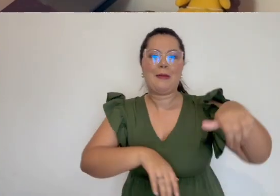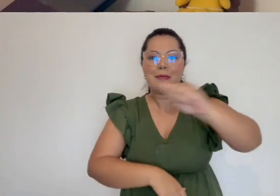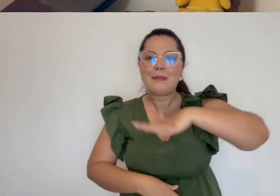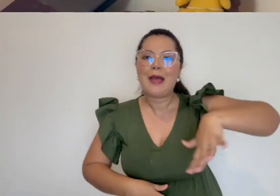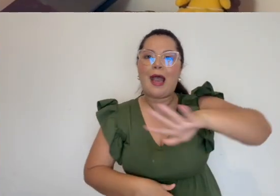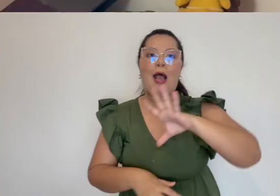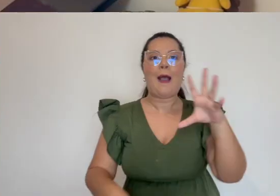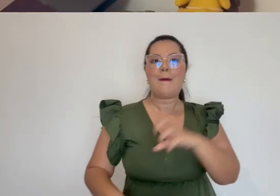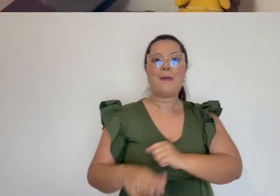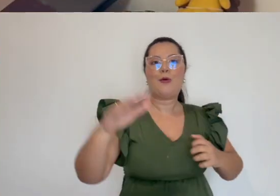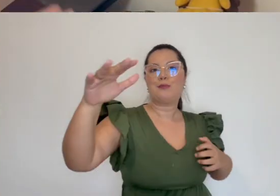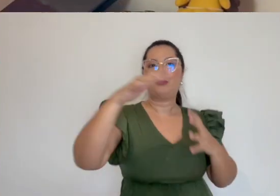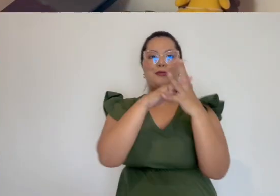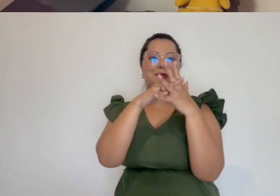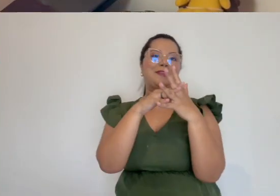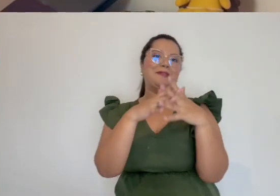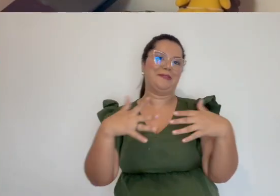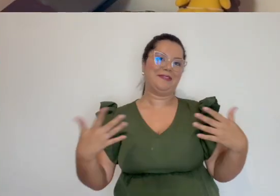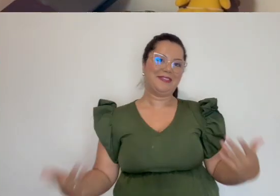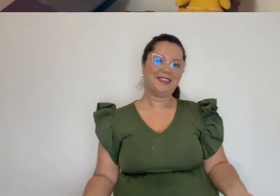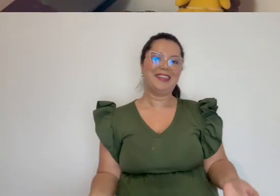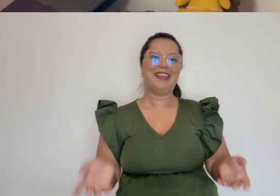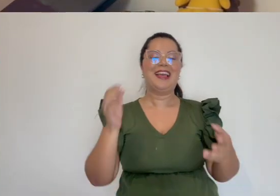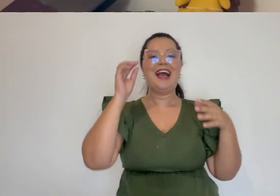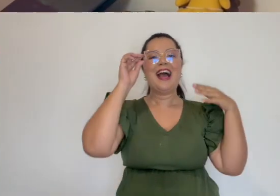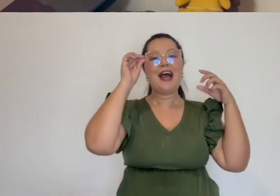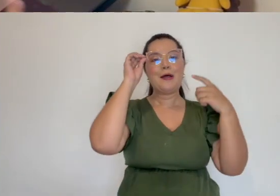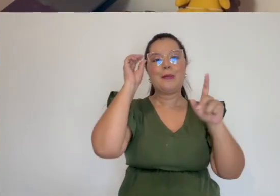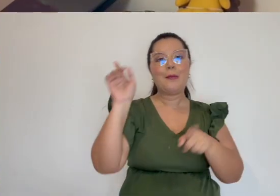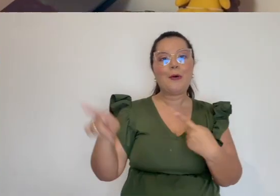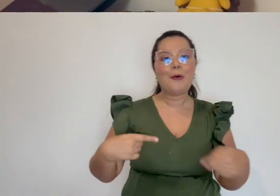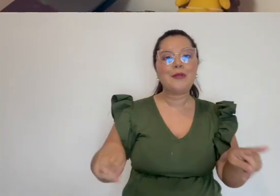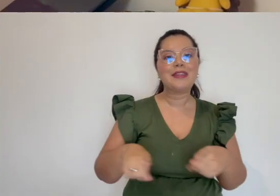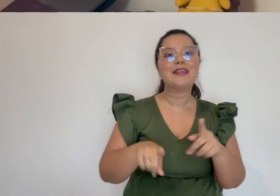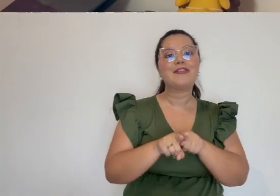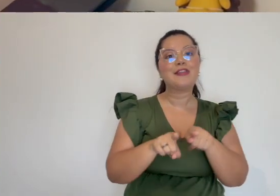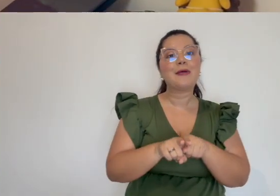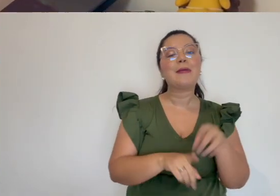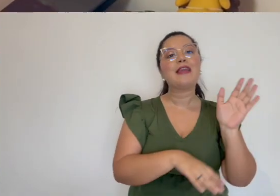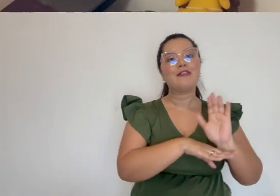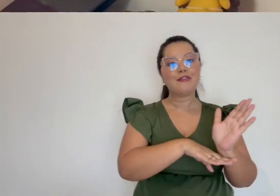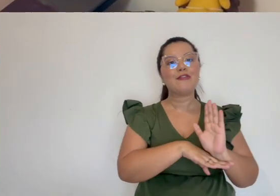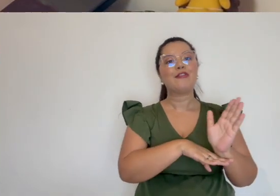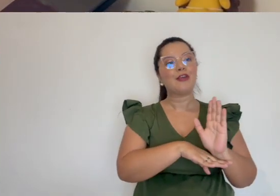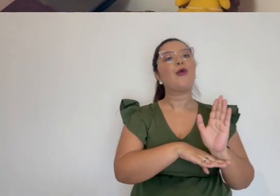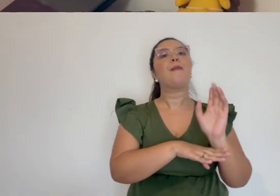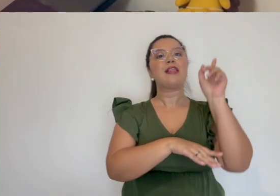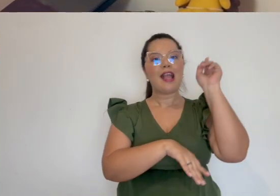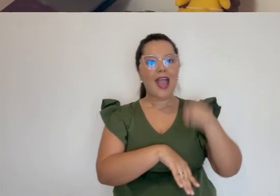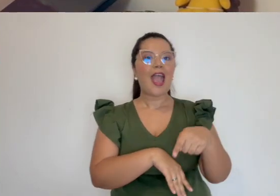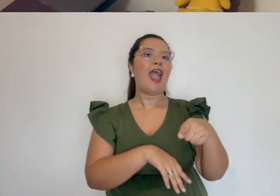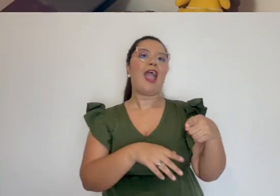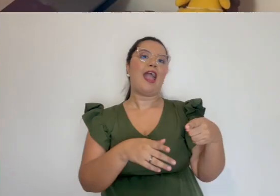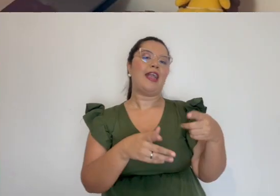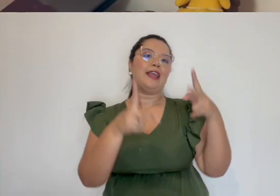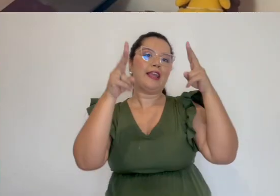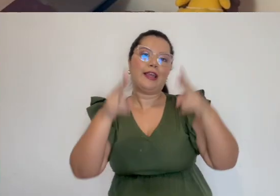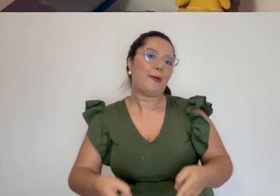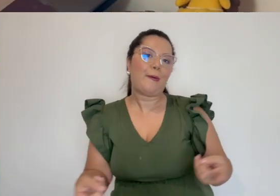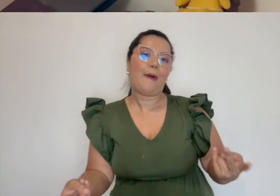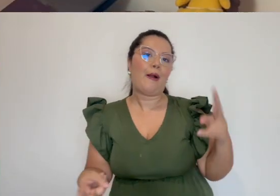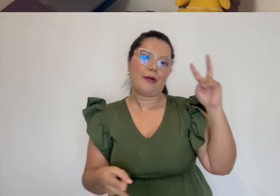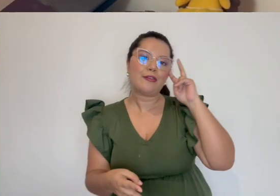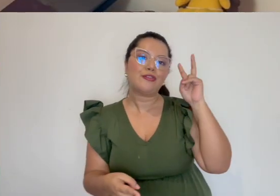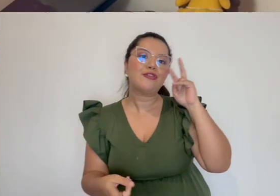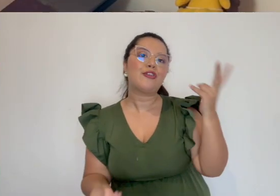e o espaço, porque o amor supera todas as coisas. A maioria das músicas e dos filmes vem dessa